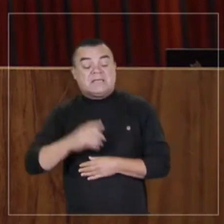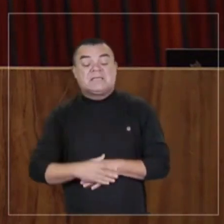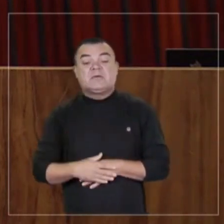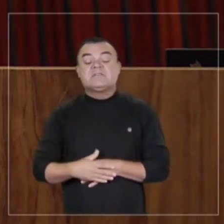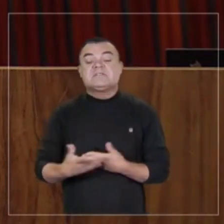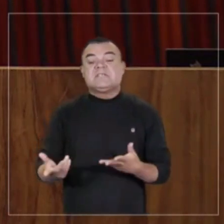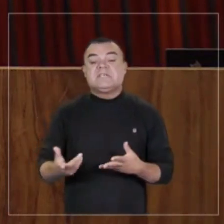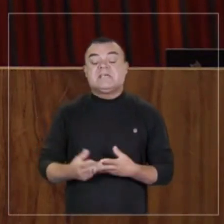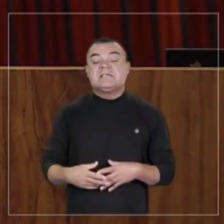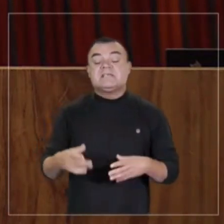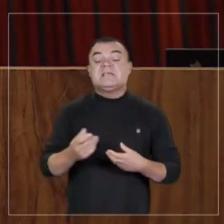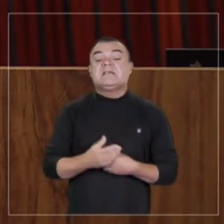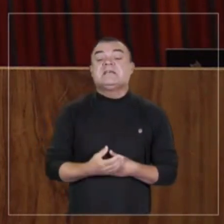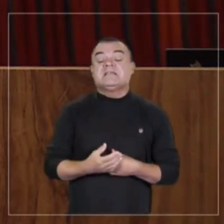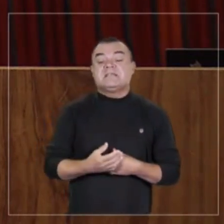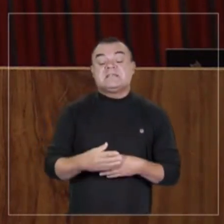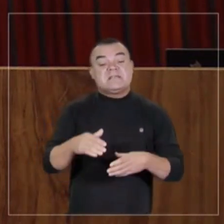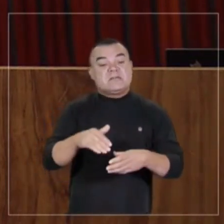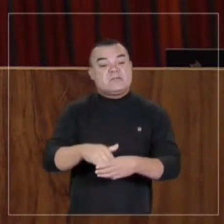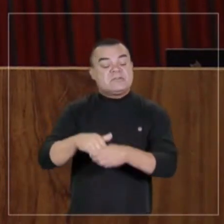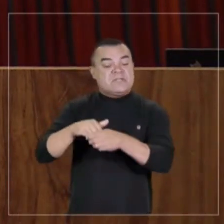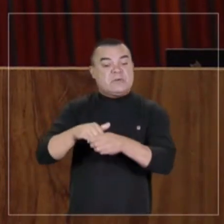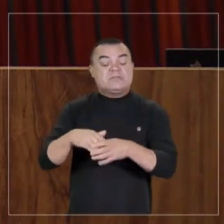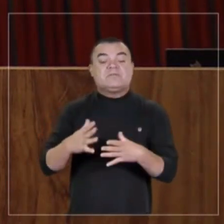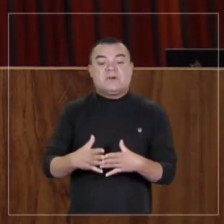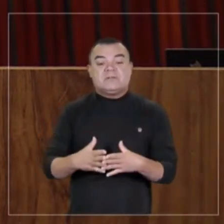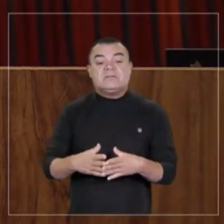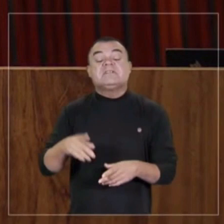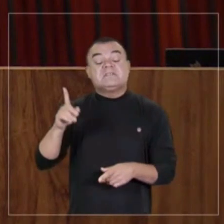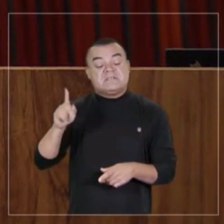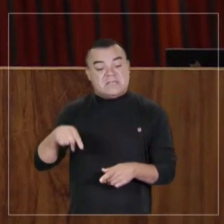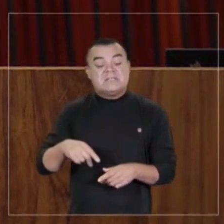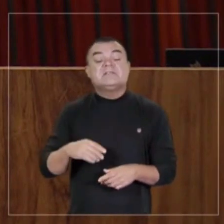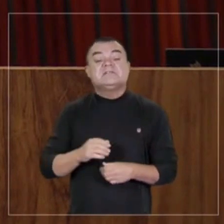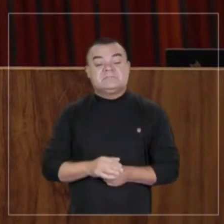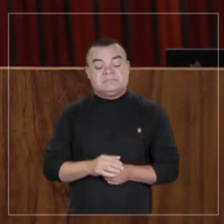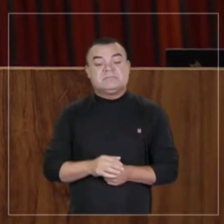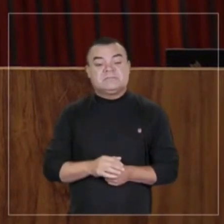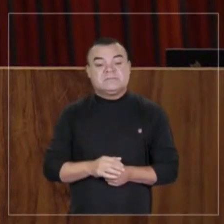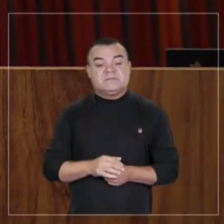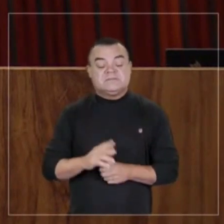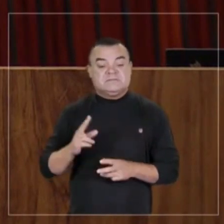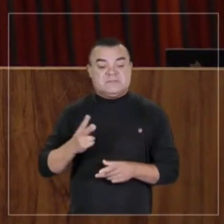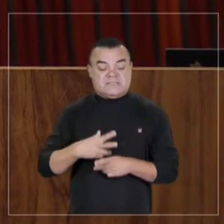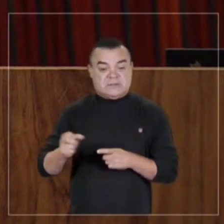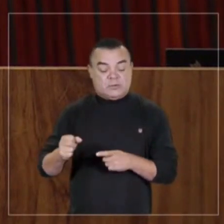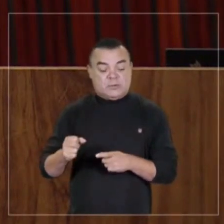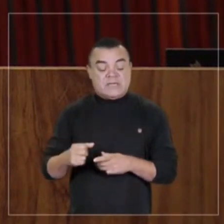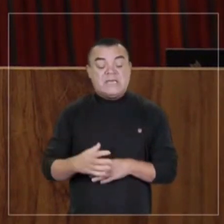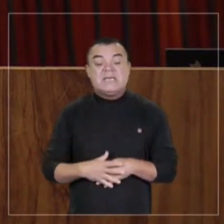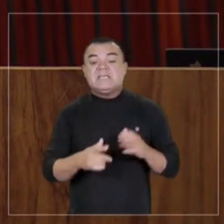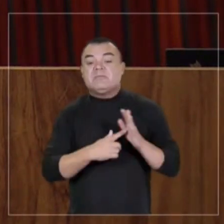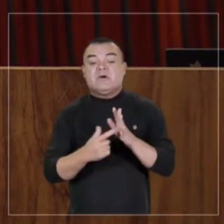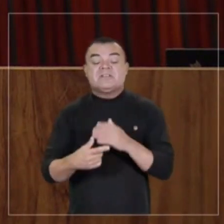aquele que realmente seja votado, o que demonstra que não houve qualquer